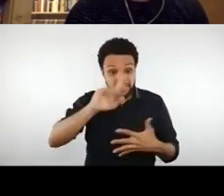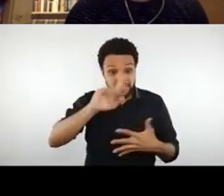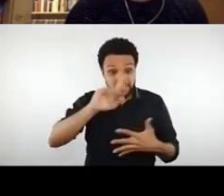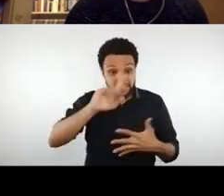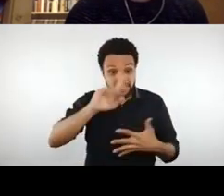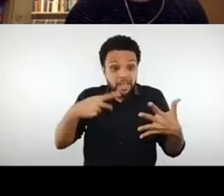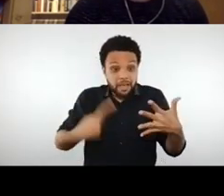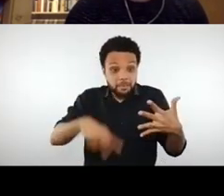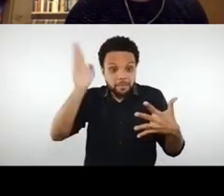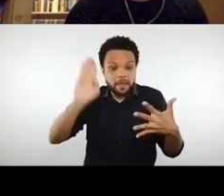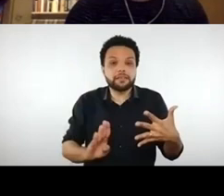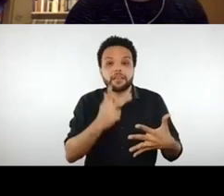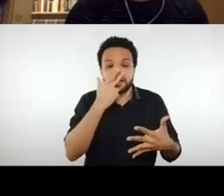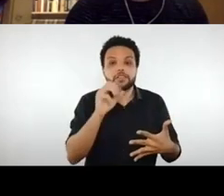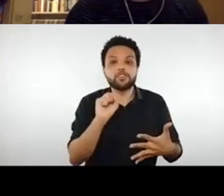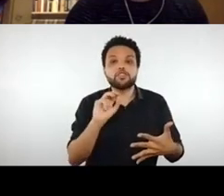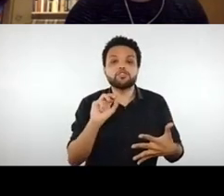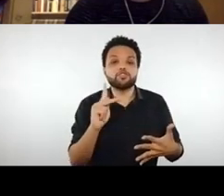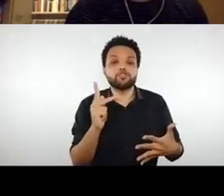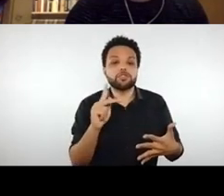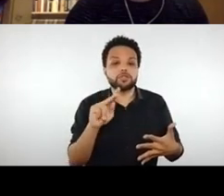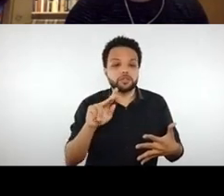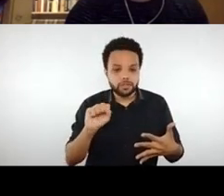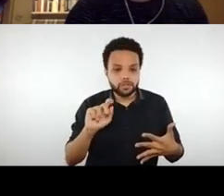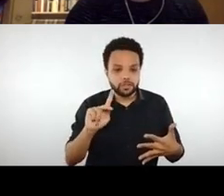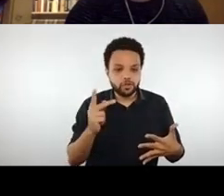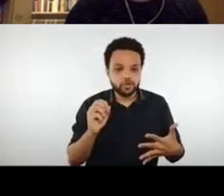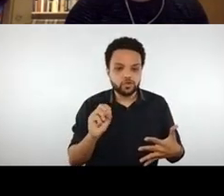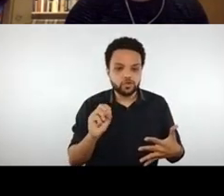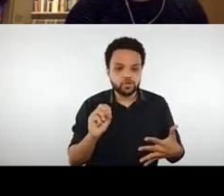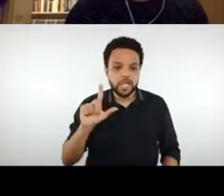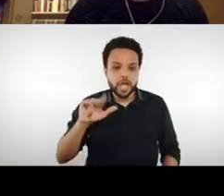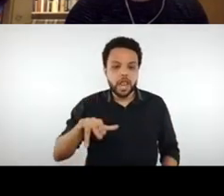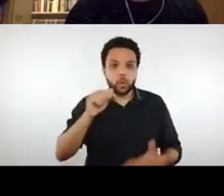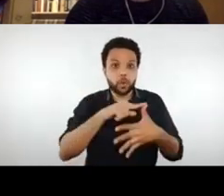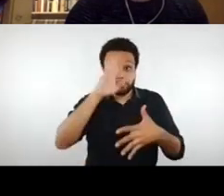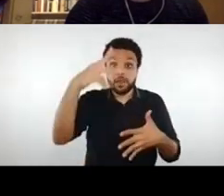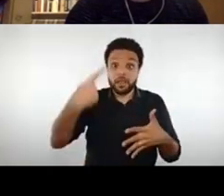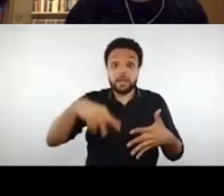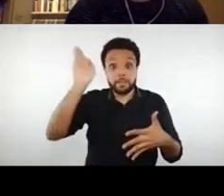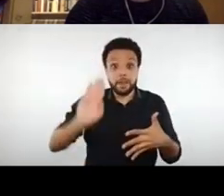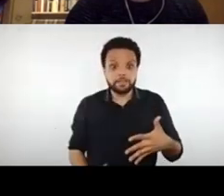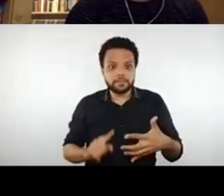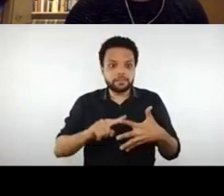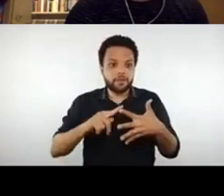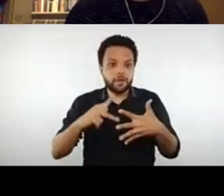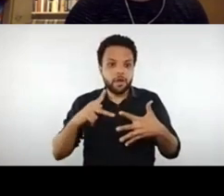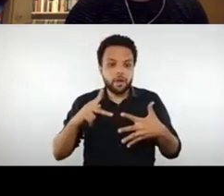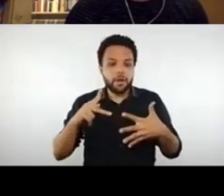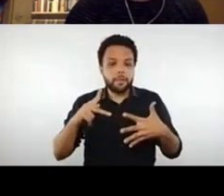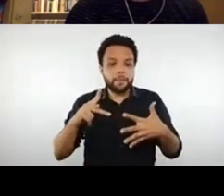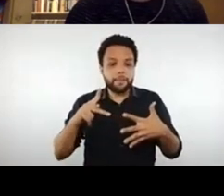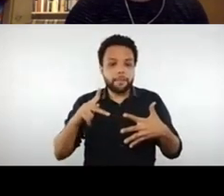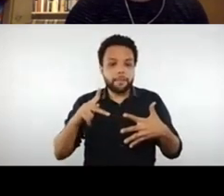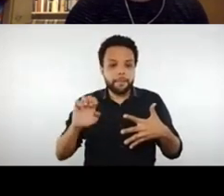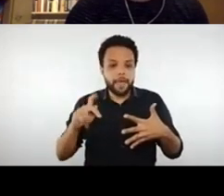Luna, eu acho que é a primeira, mais assistida, mais do que a Poca Pig. Né? É uma animação brasileira, está sendo exportada no mundo